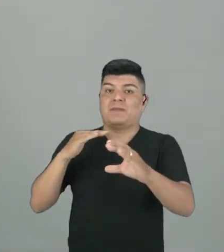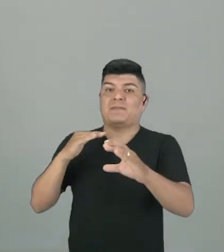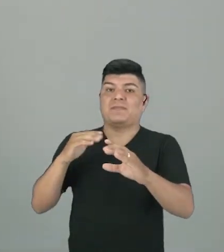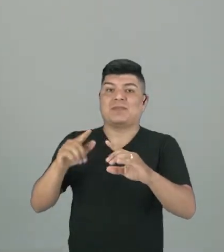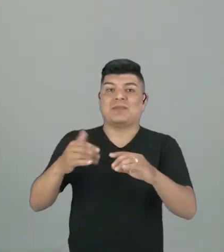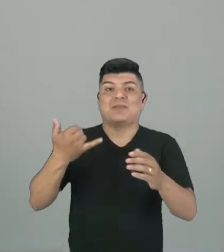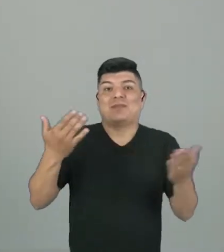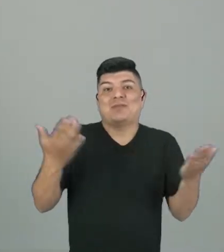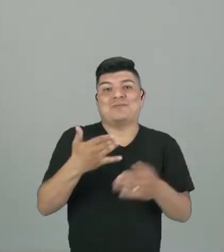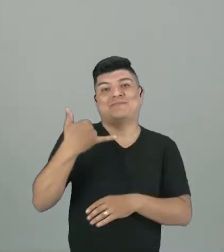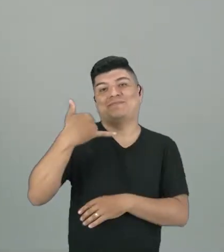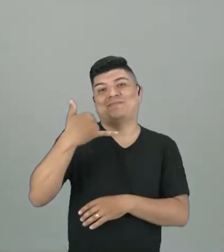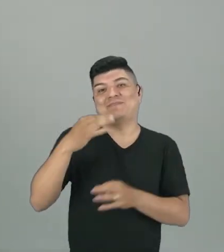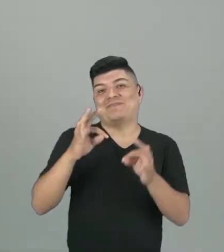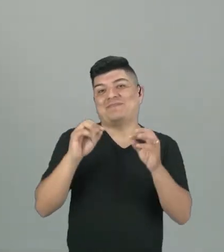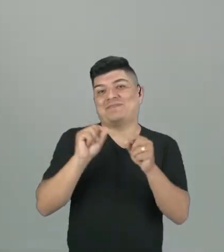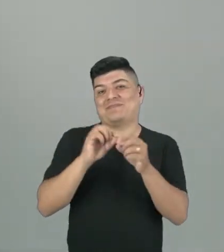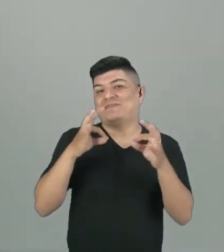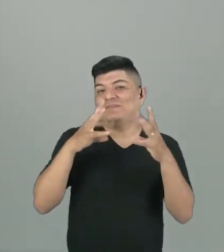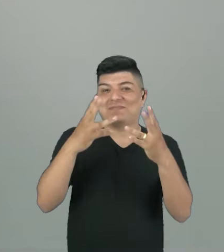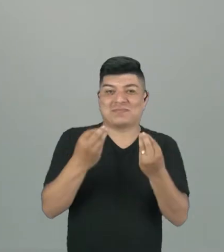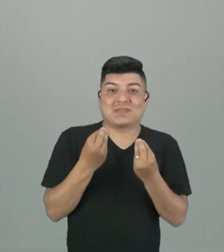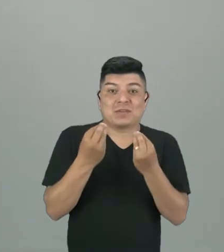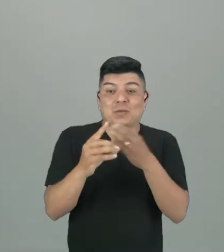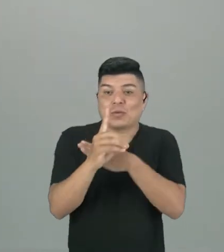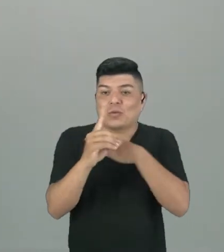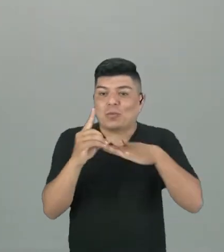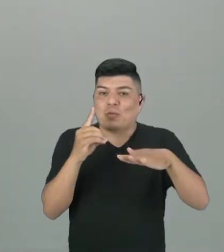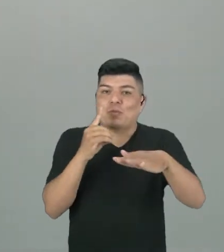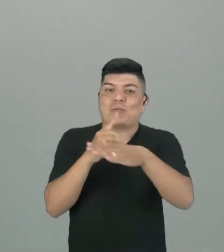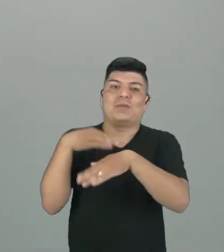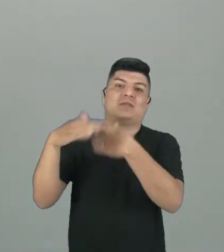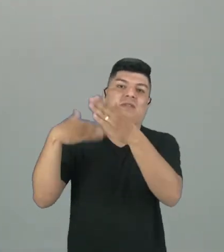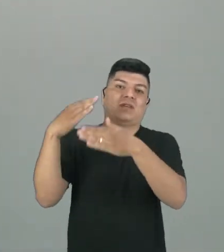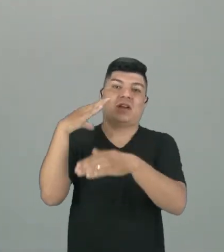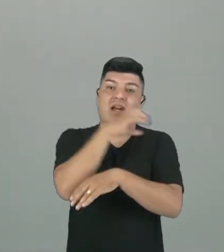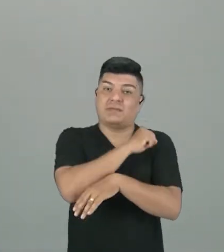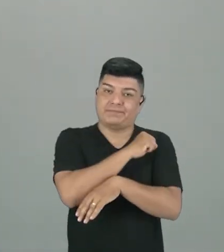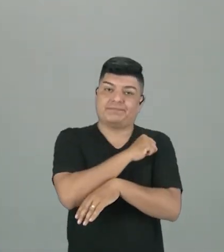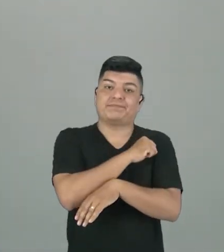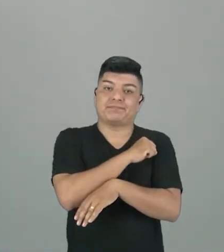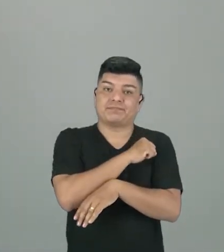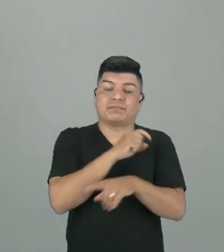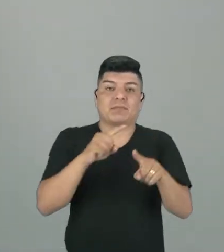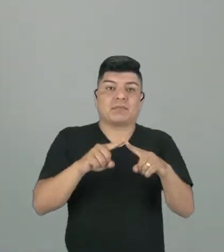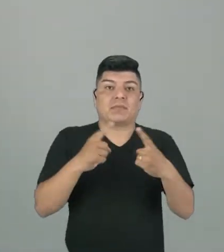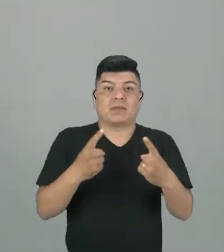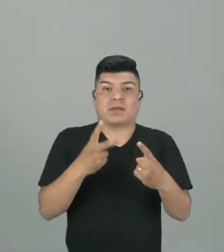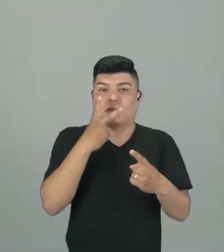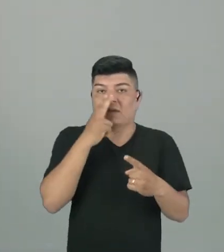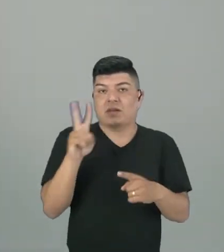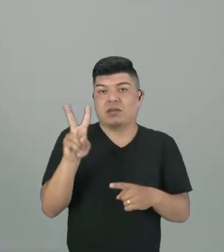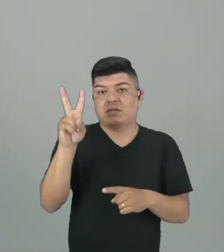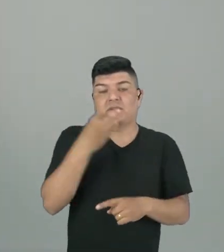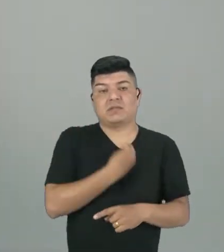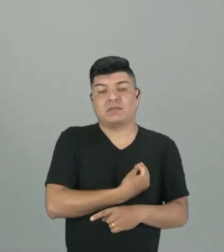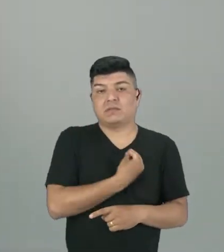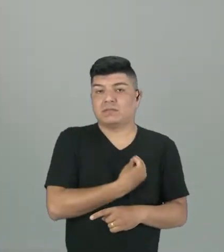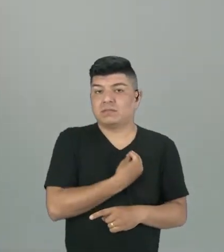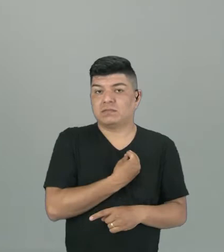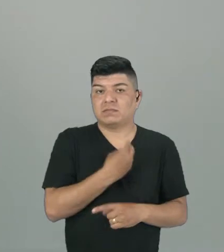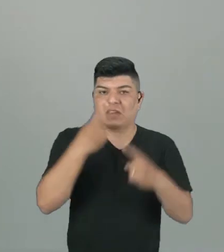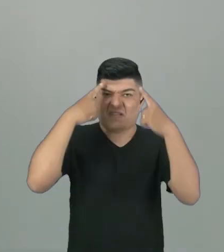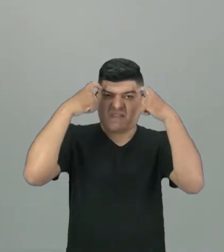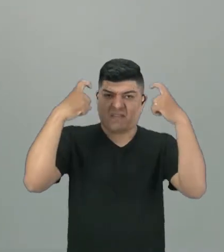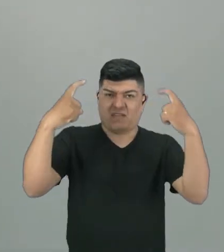celular você faz tudo isso. Como a sociedade desenvolveu num certo aspecto, mas no aspecto de valorização da vida, de